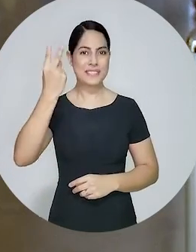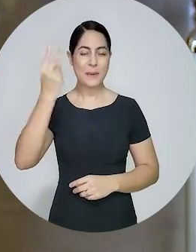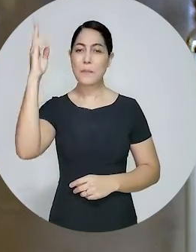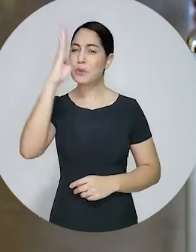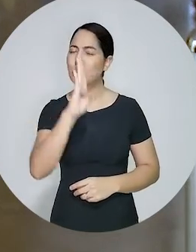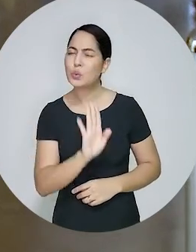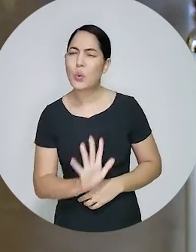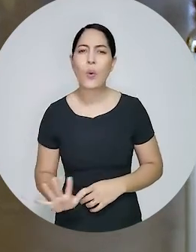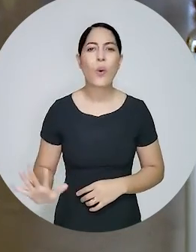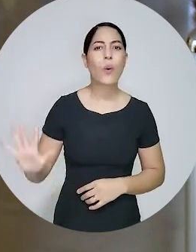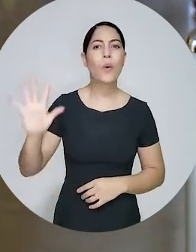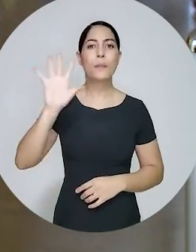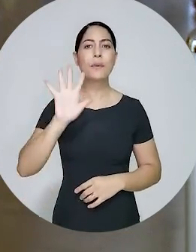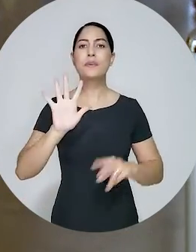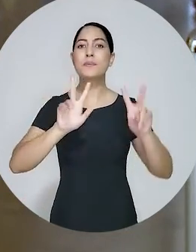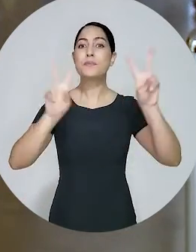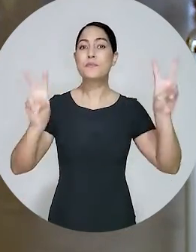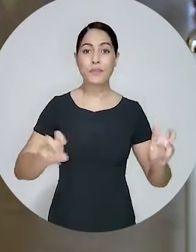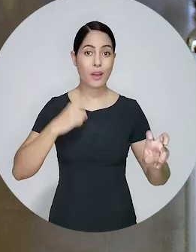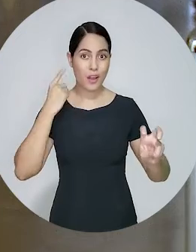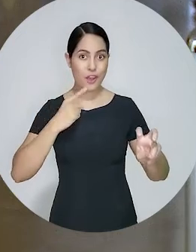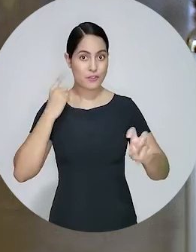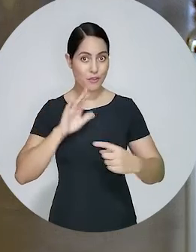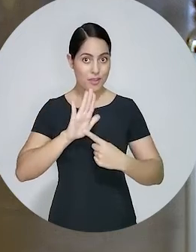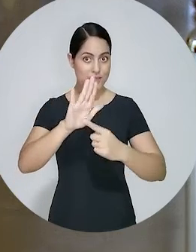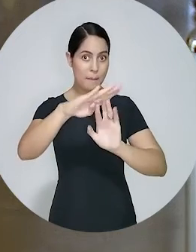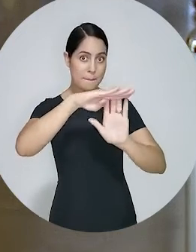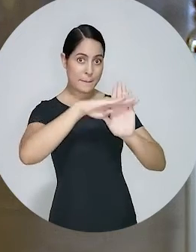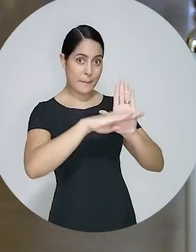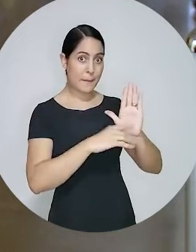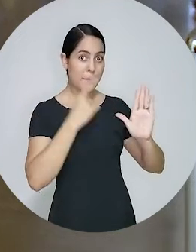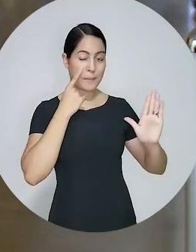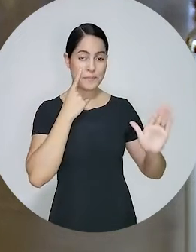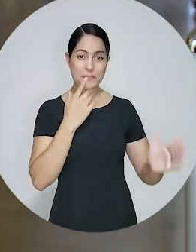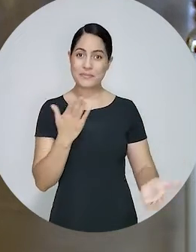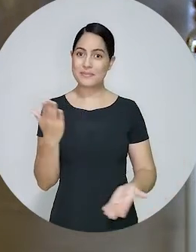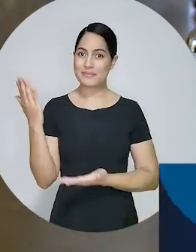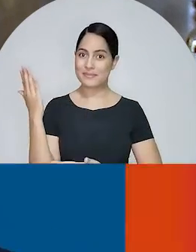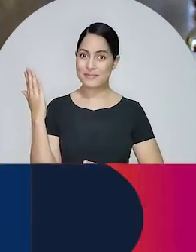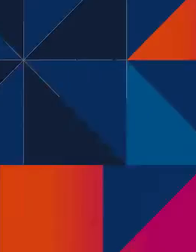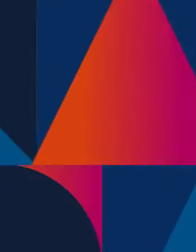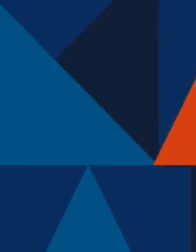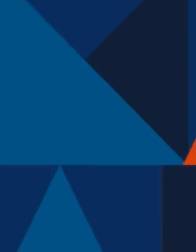advogadas e advogados de todo o país. Esse é o quadro Advocacia em Pauta.